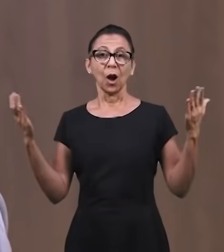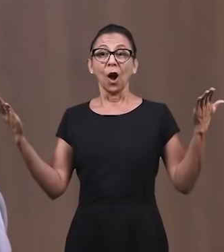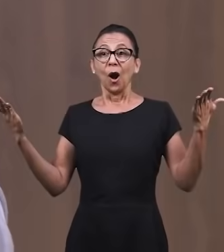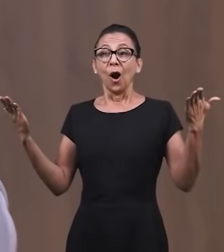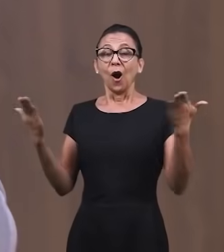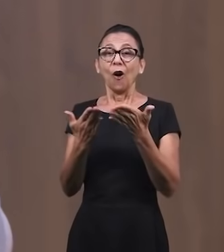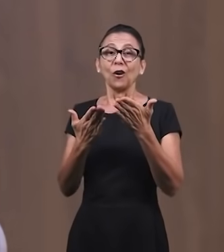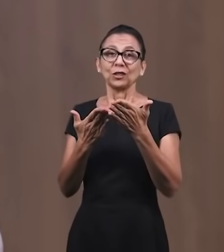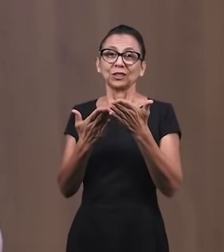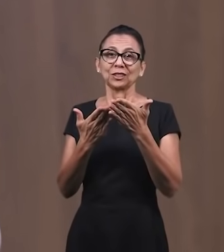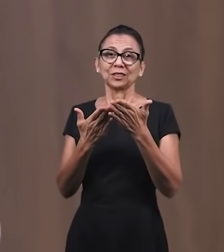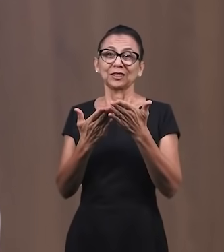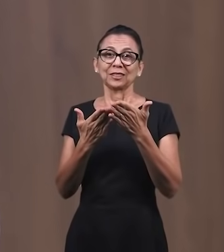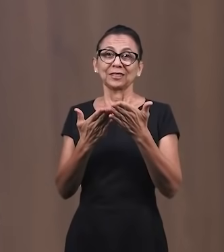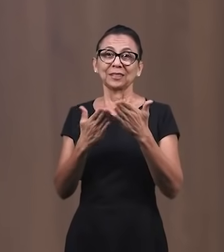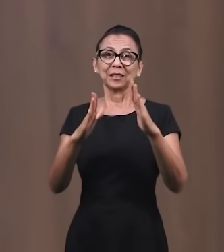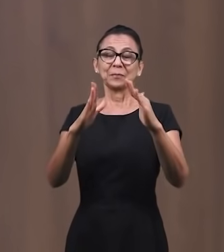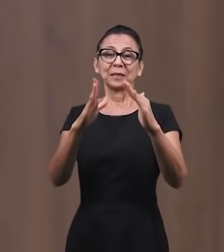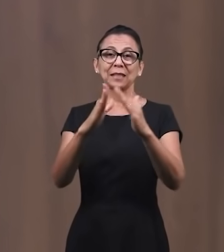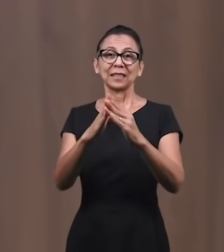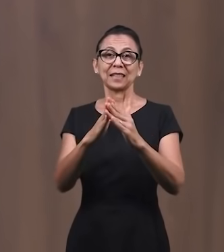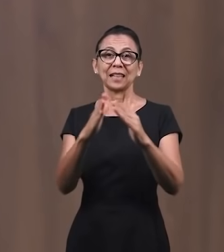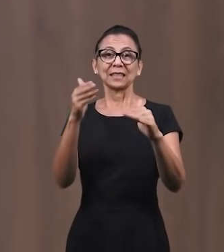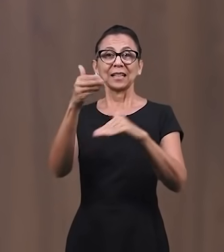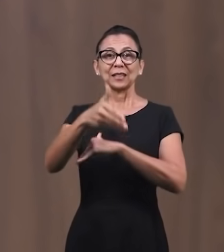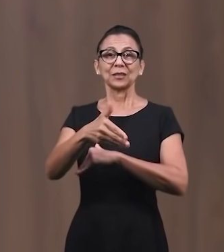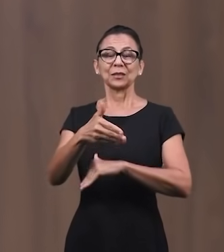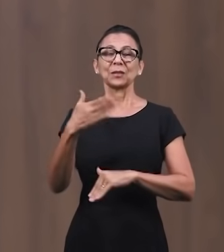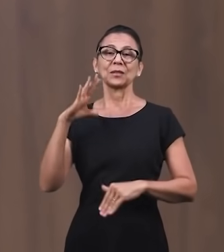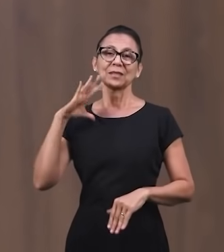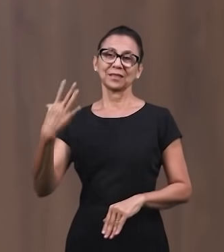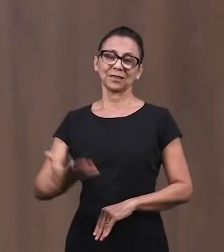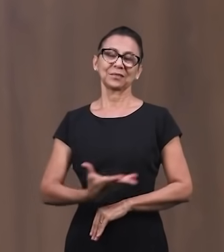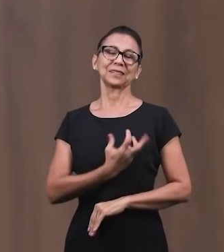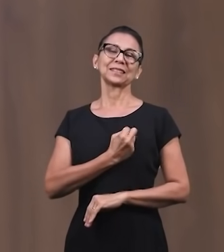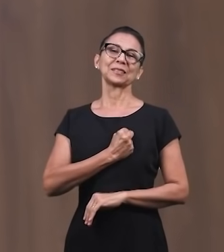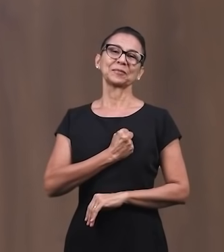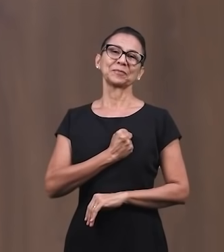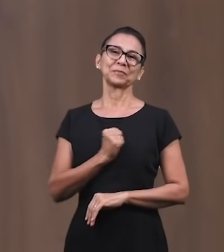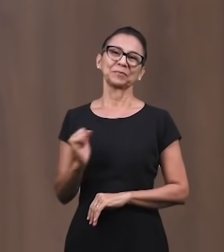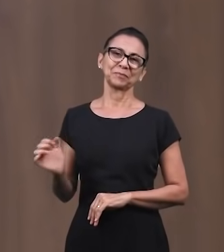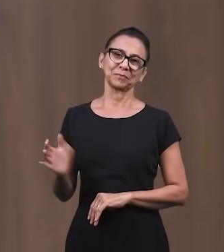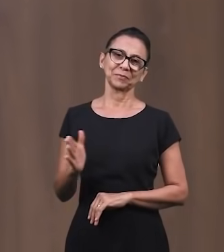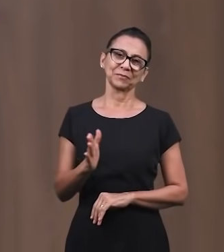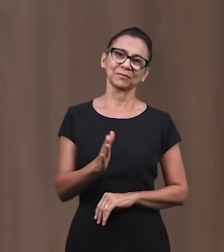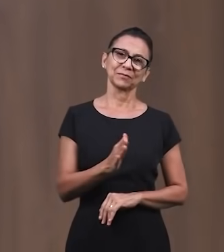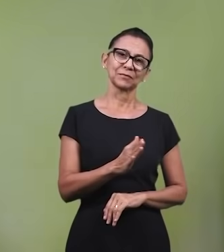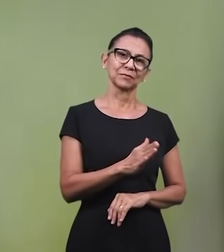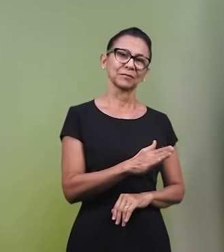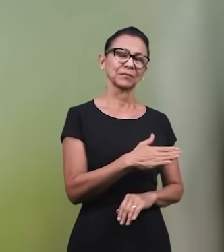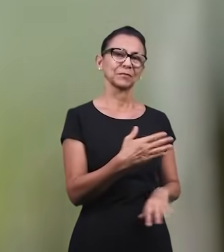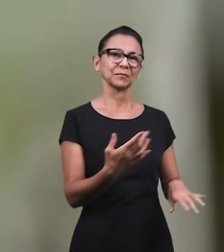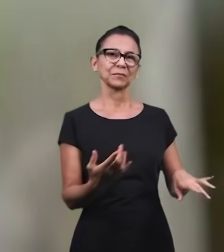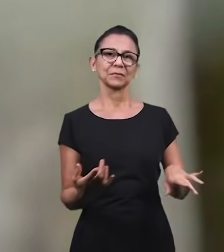hoje veio salvação a esta casa. Vamos louvar ao Senhor e na sequência você assiste a mensagem.